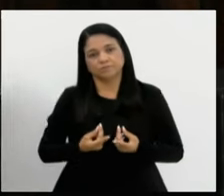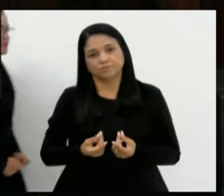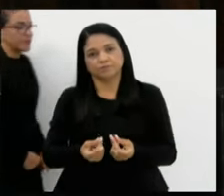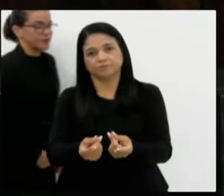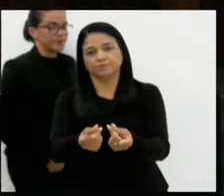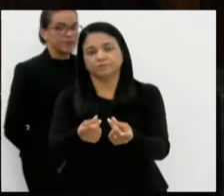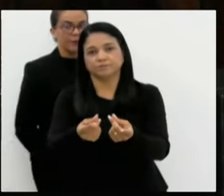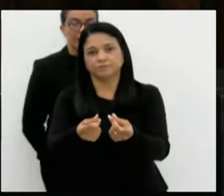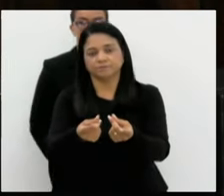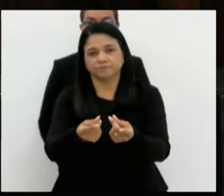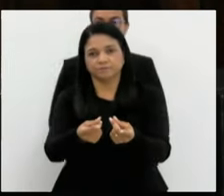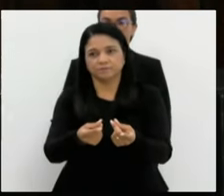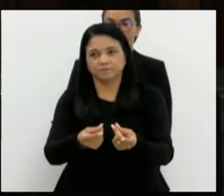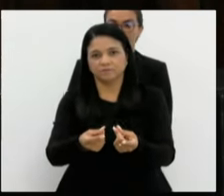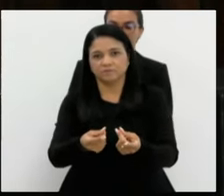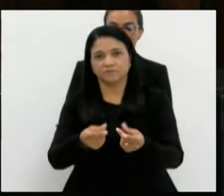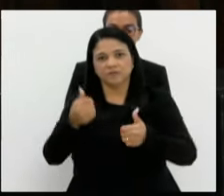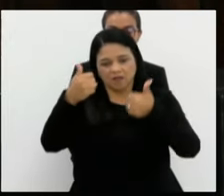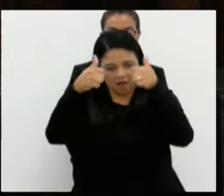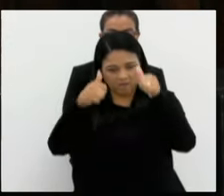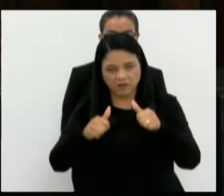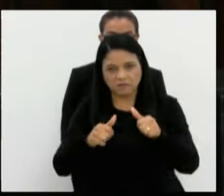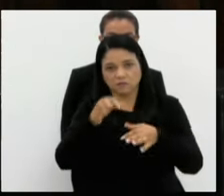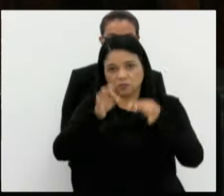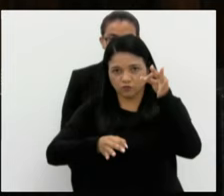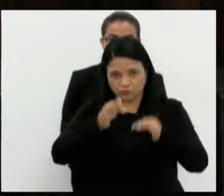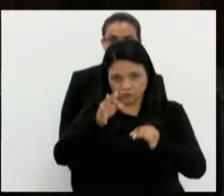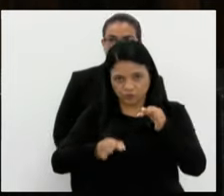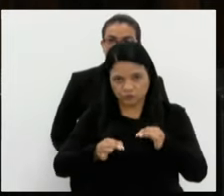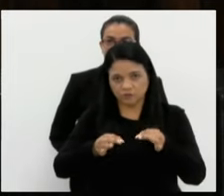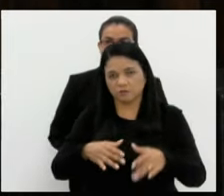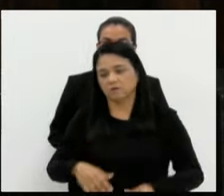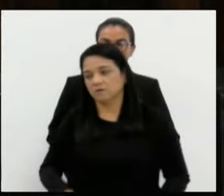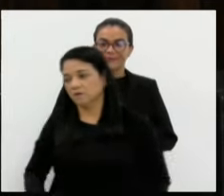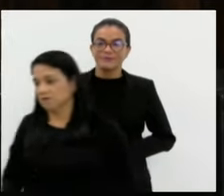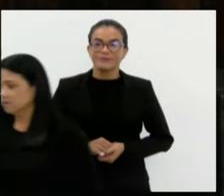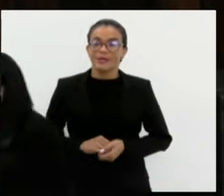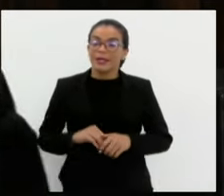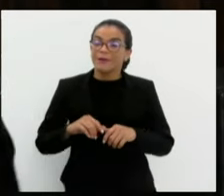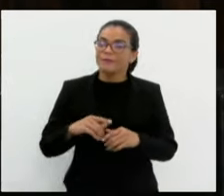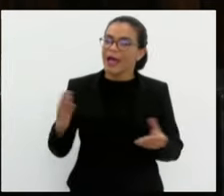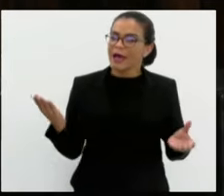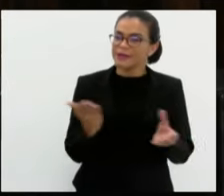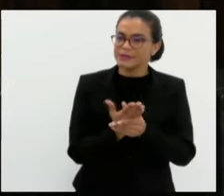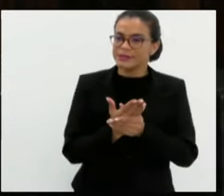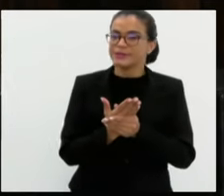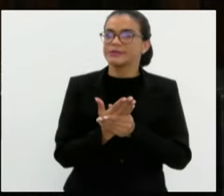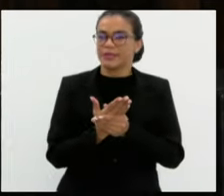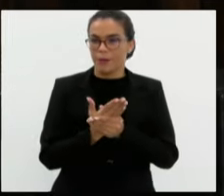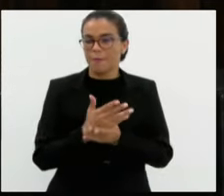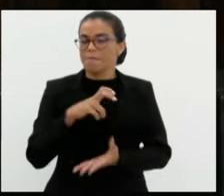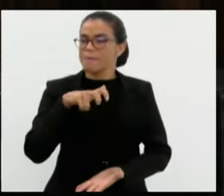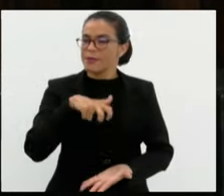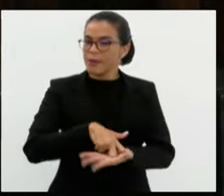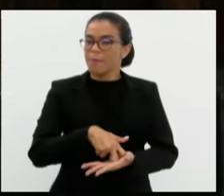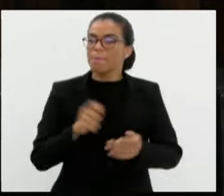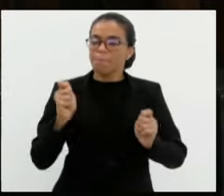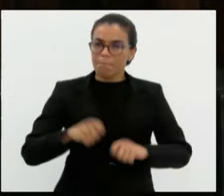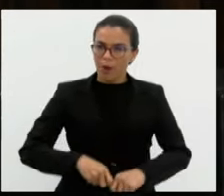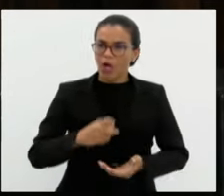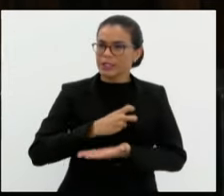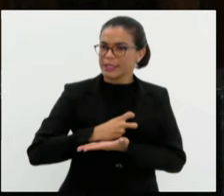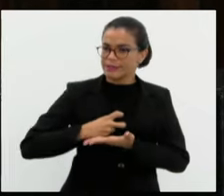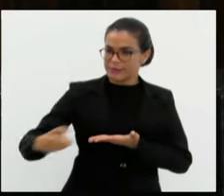independente da avaliação da justiça em sede de mérito da ação penal, pode cassar o mandato